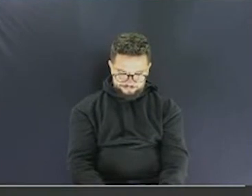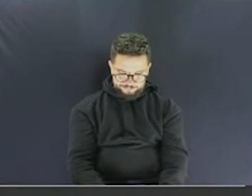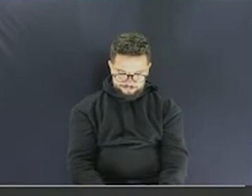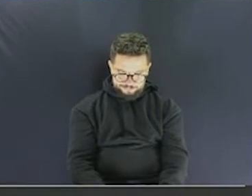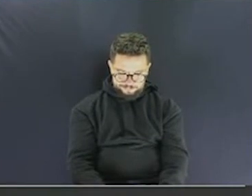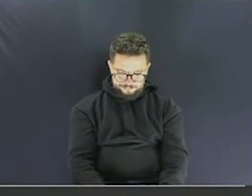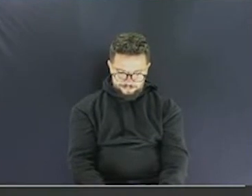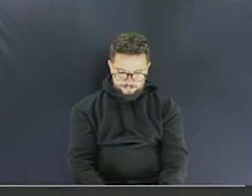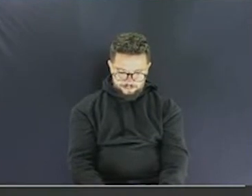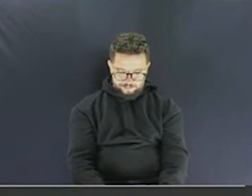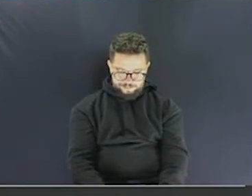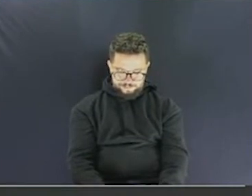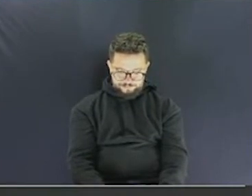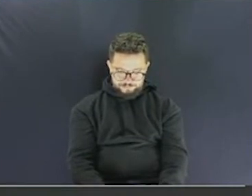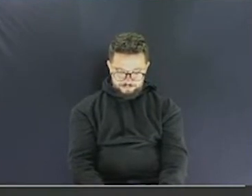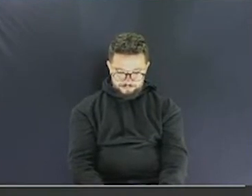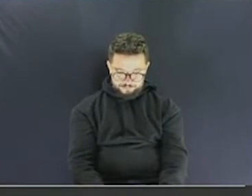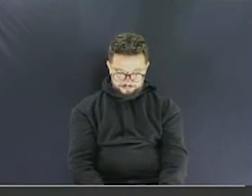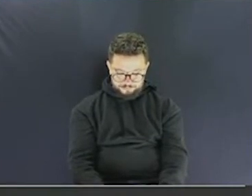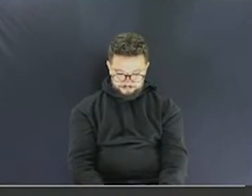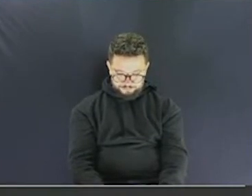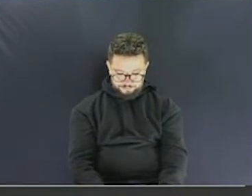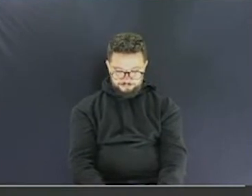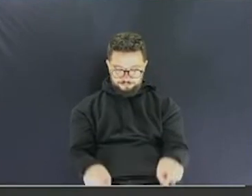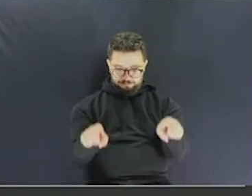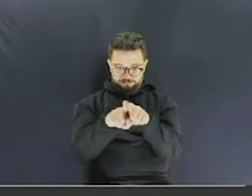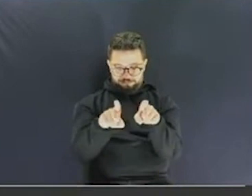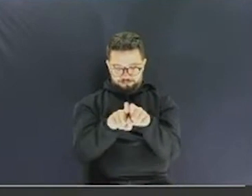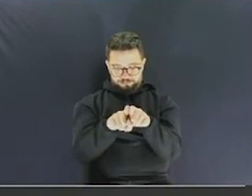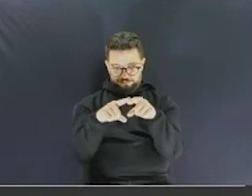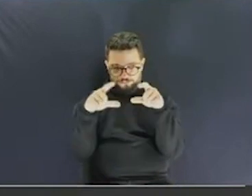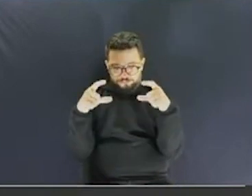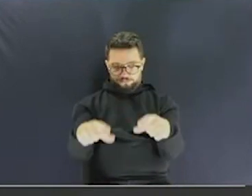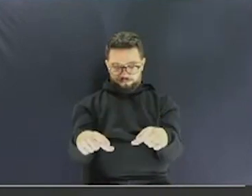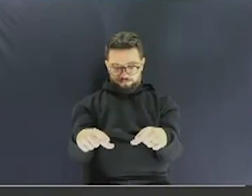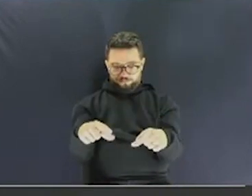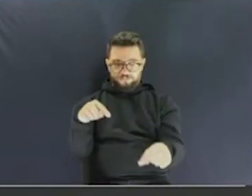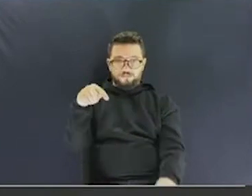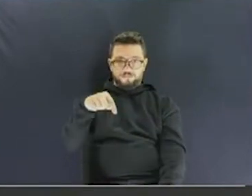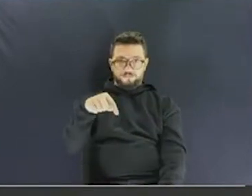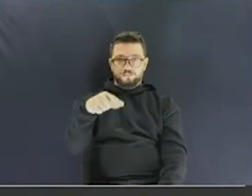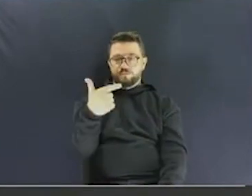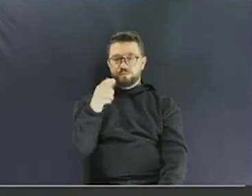E obras do CEMEI Aroeira, que também está todo vapor e deve entregar também agora em 2024, lá no Boa